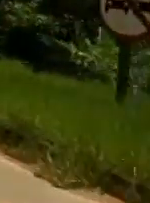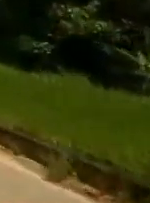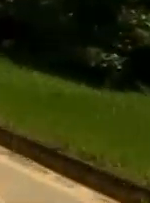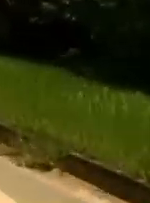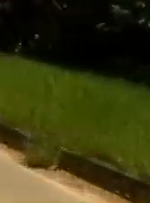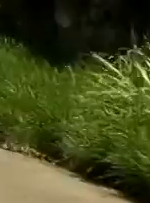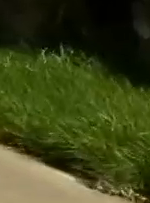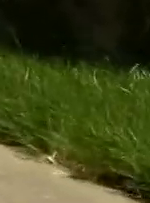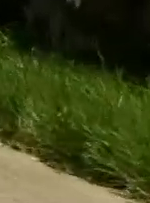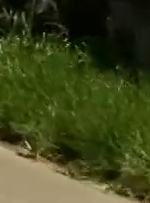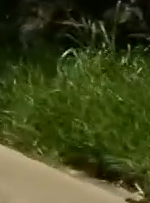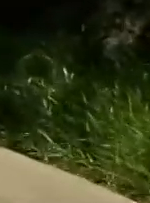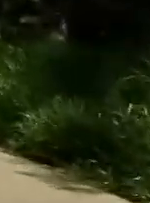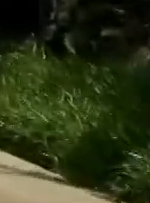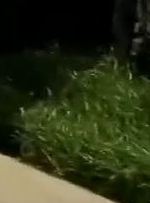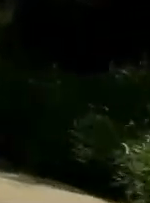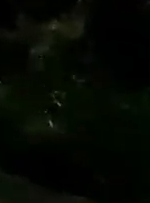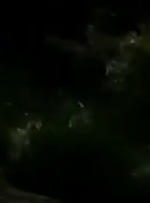lá